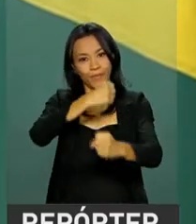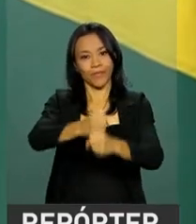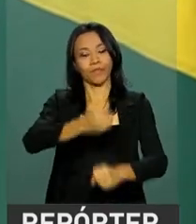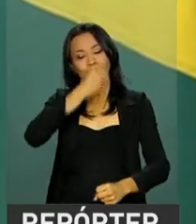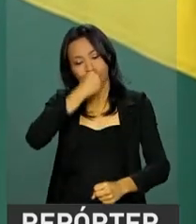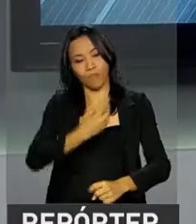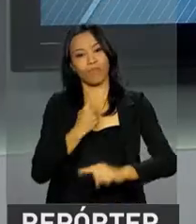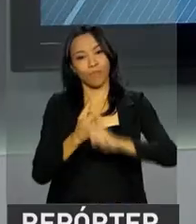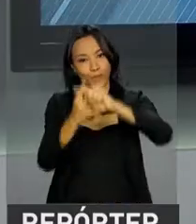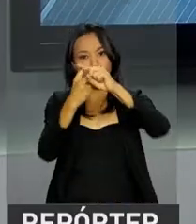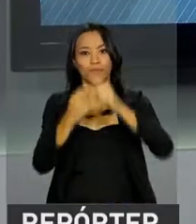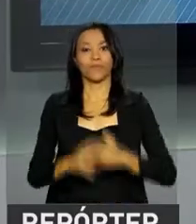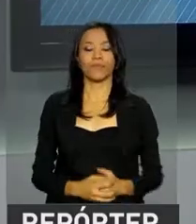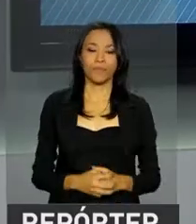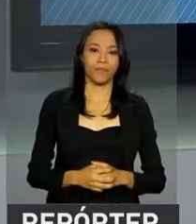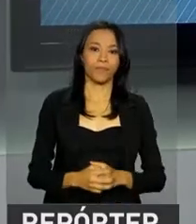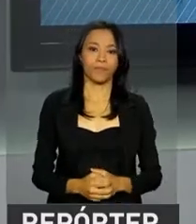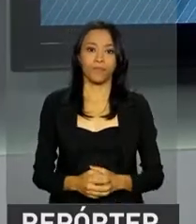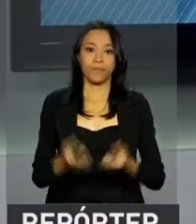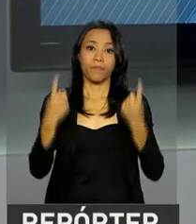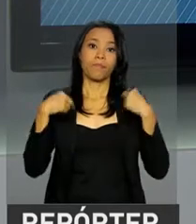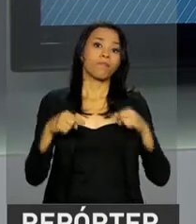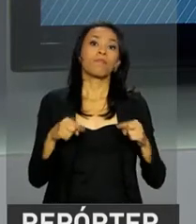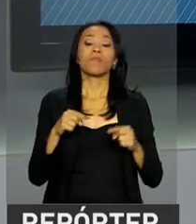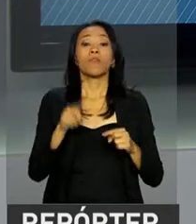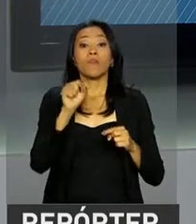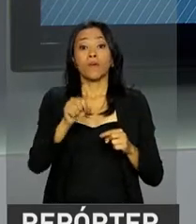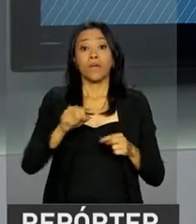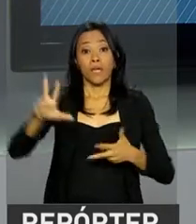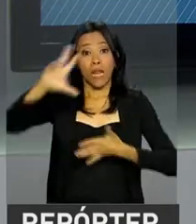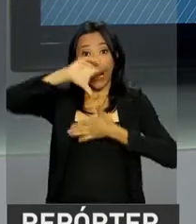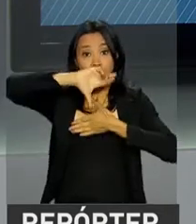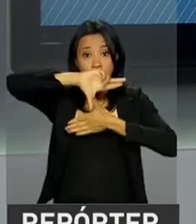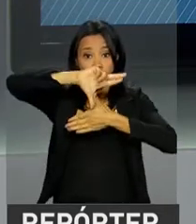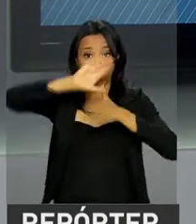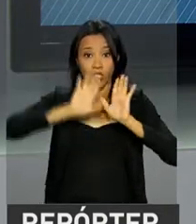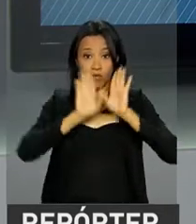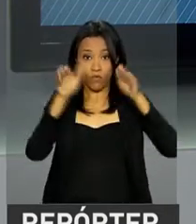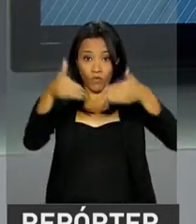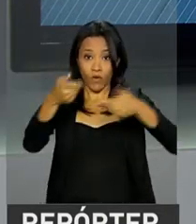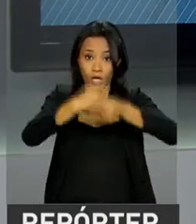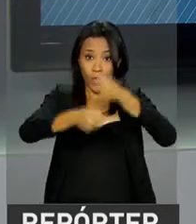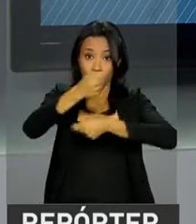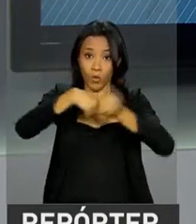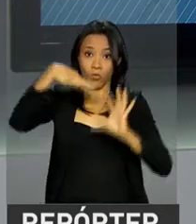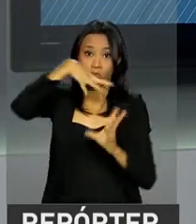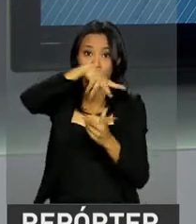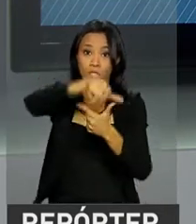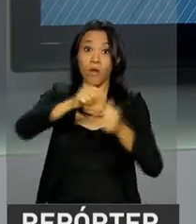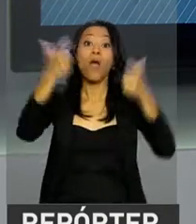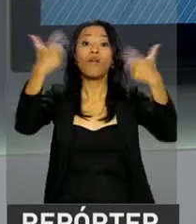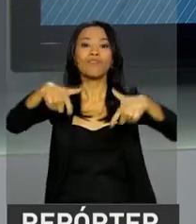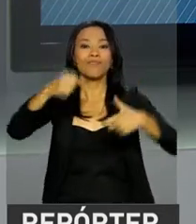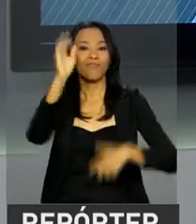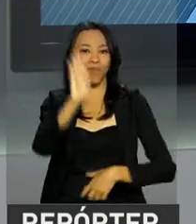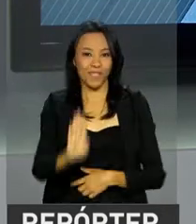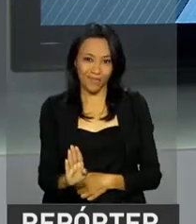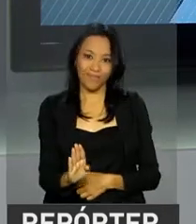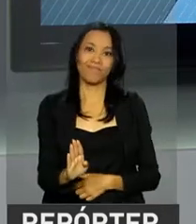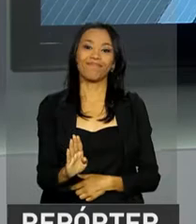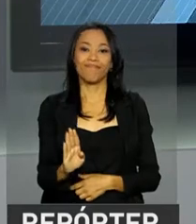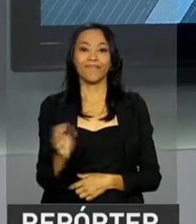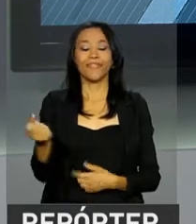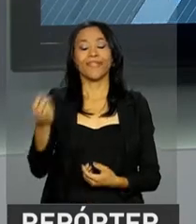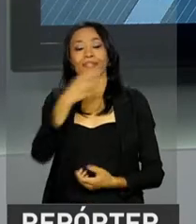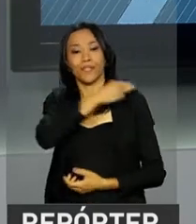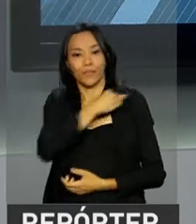positivos a edição latina do fórum econômico mundial será realizada no ano que vem aqui no brasil eo ministro